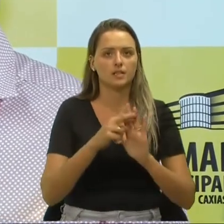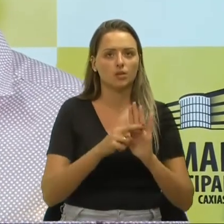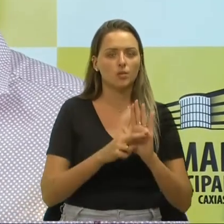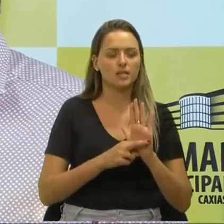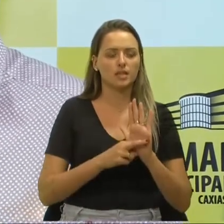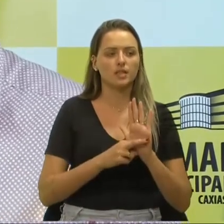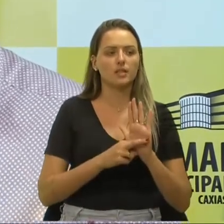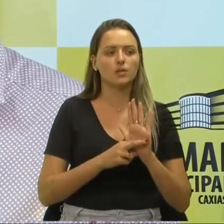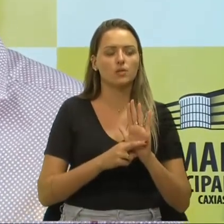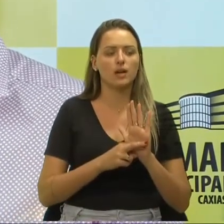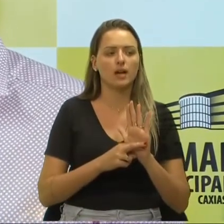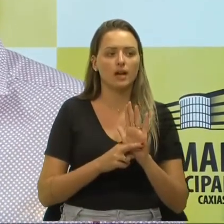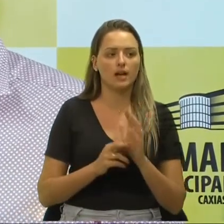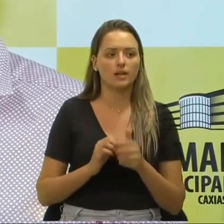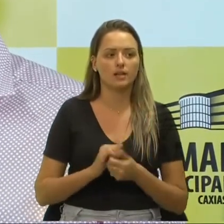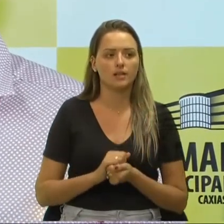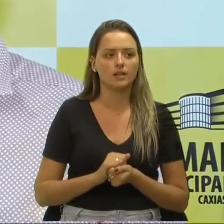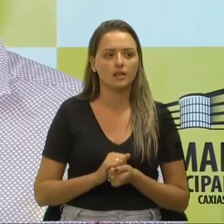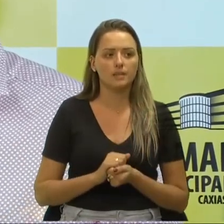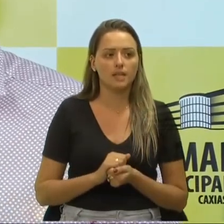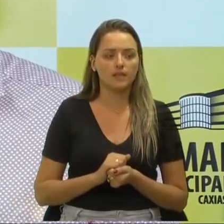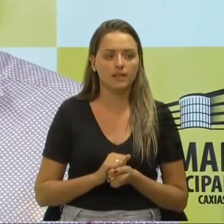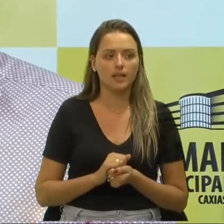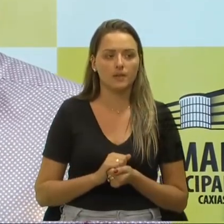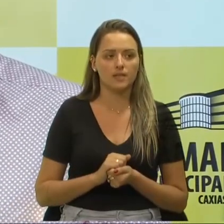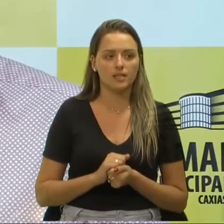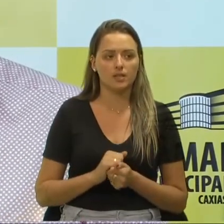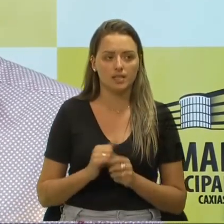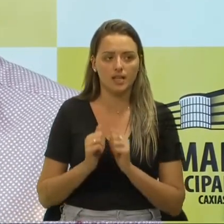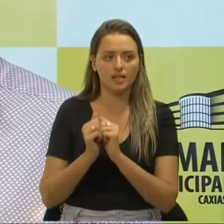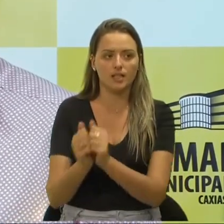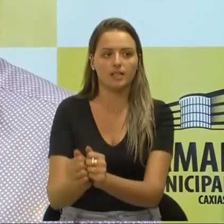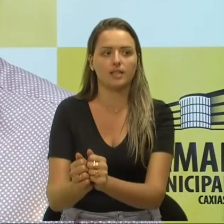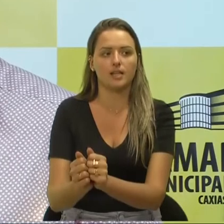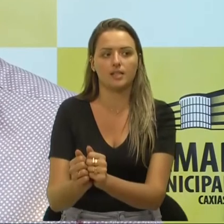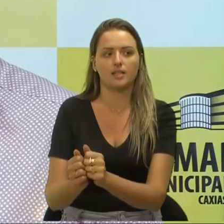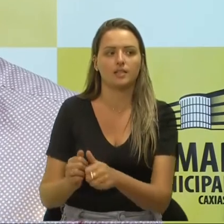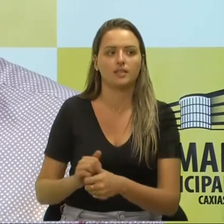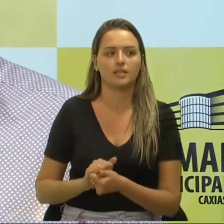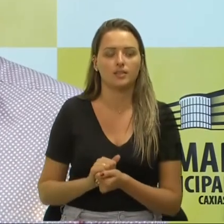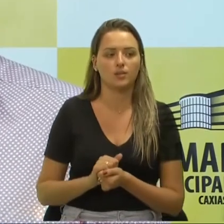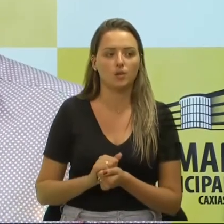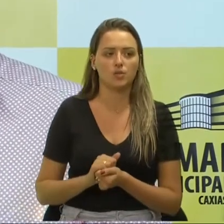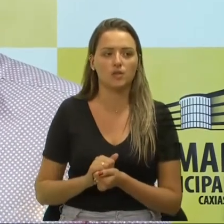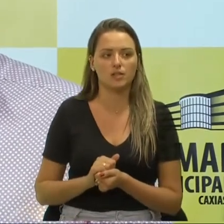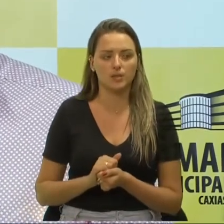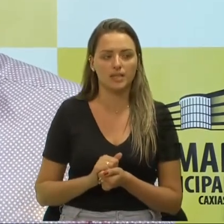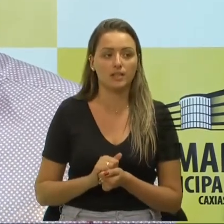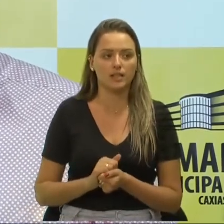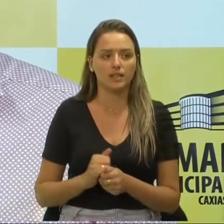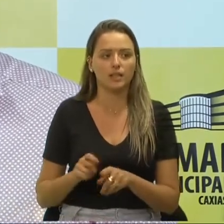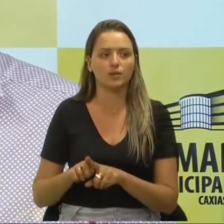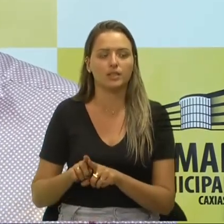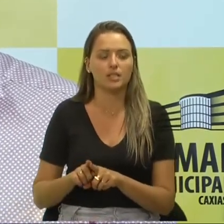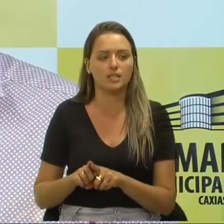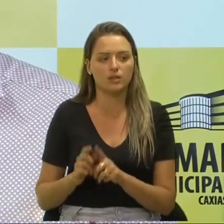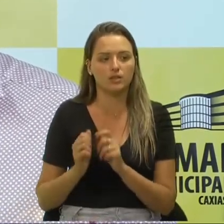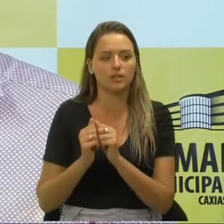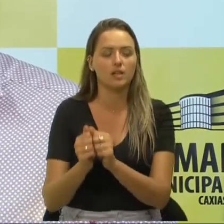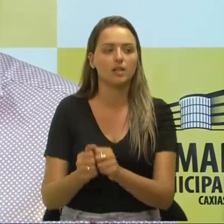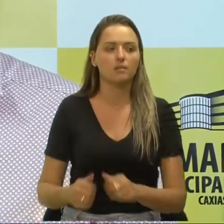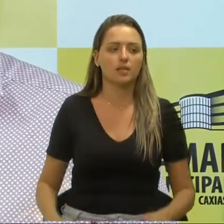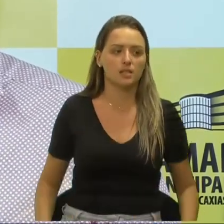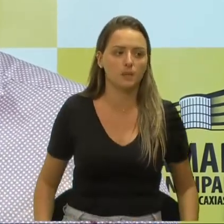buscando a melhoria desses espaços. Eu que convivi lá em Galópolis 4 anos, em Galópolis, Márcio, não temos a varidura